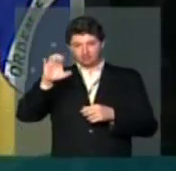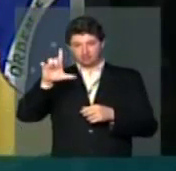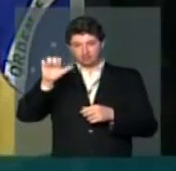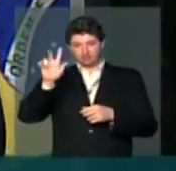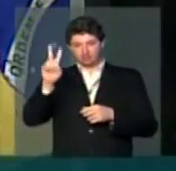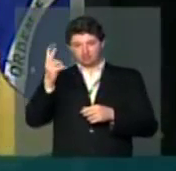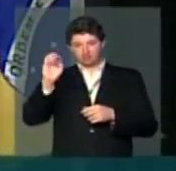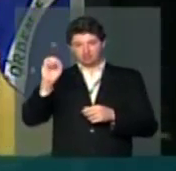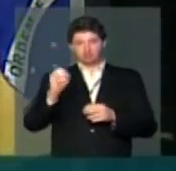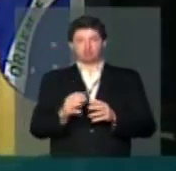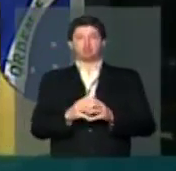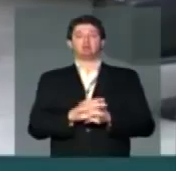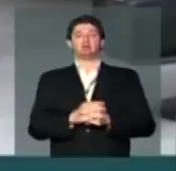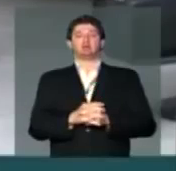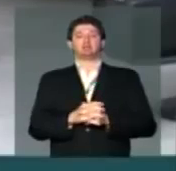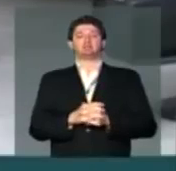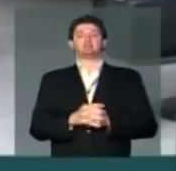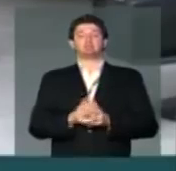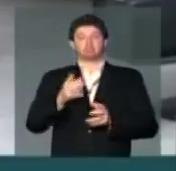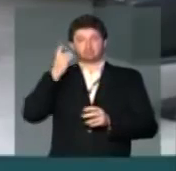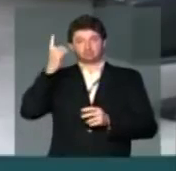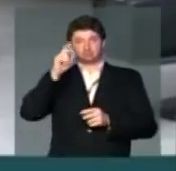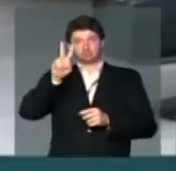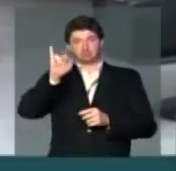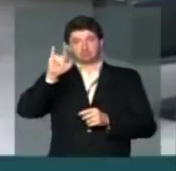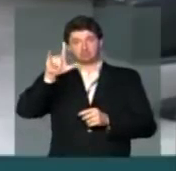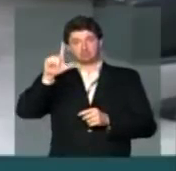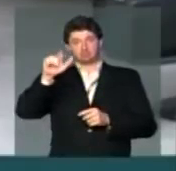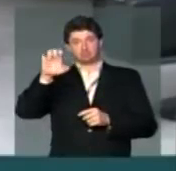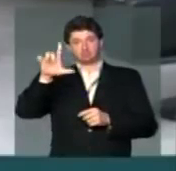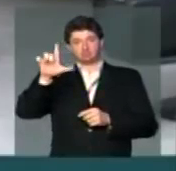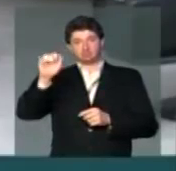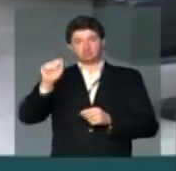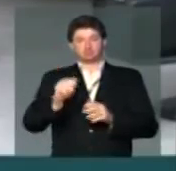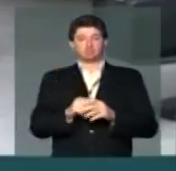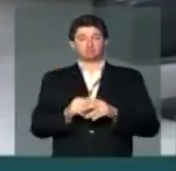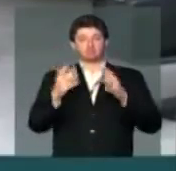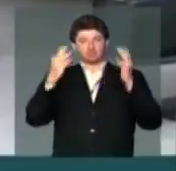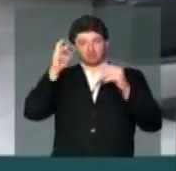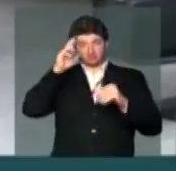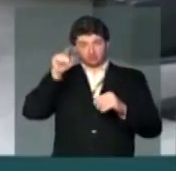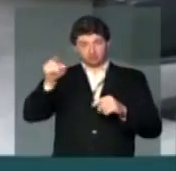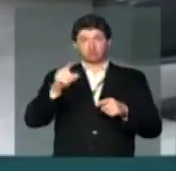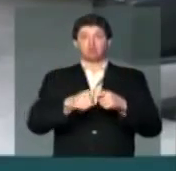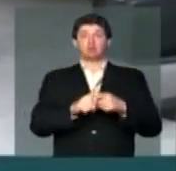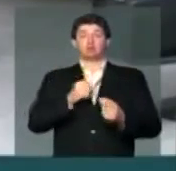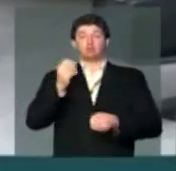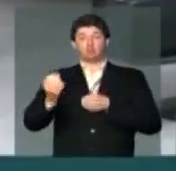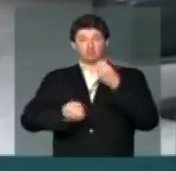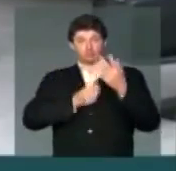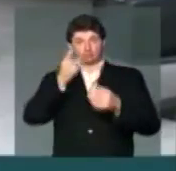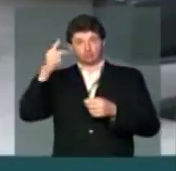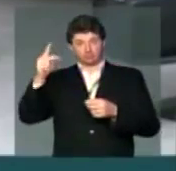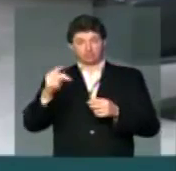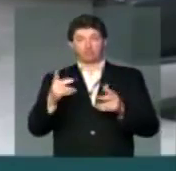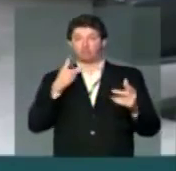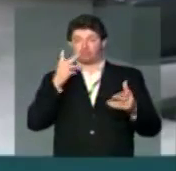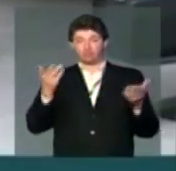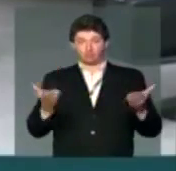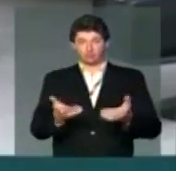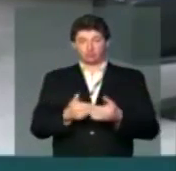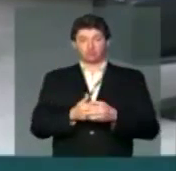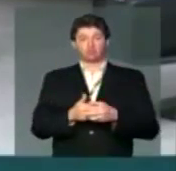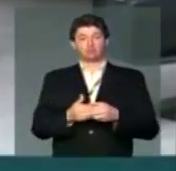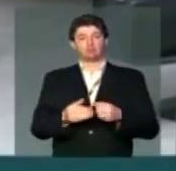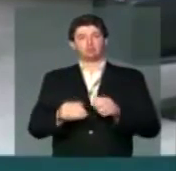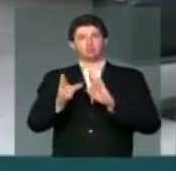honra. Deputado Pedro Vilela, eu primeiro gostaria de parabenizar Vossa Excelência, não só pelo pronunciamento que Vossa Excelência faz hoje aqui,